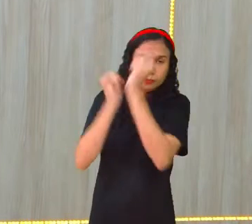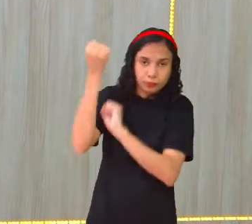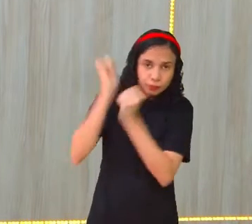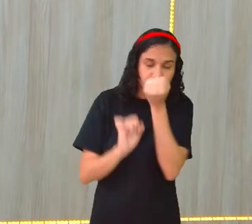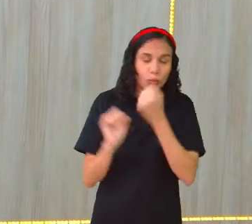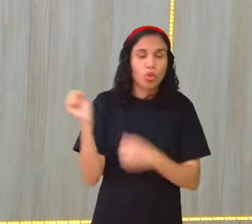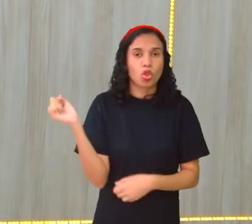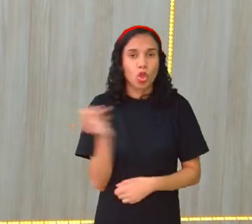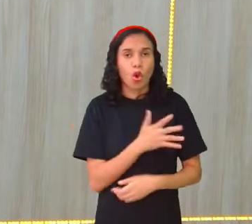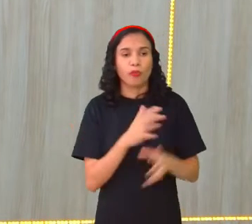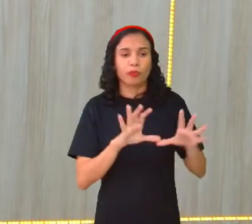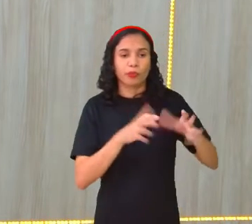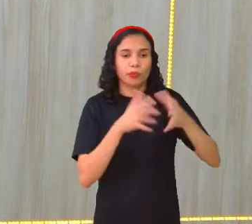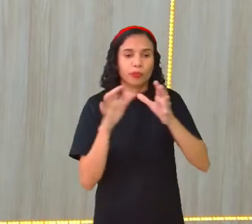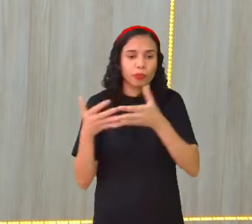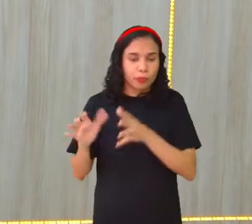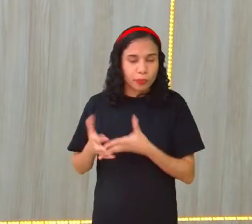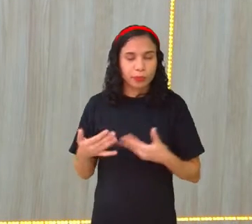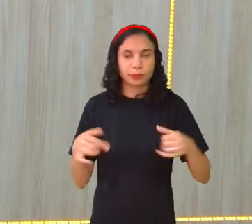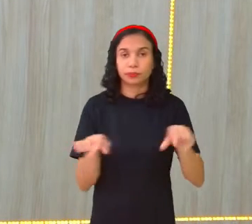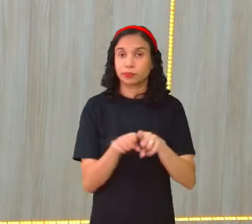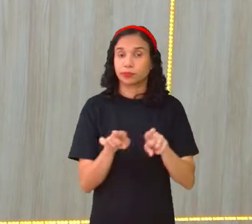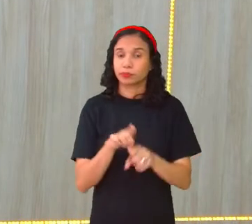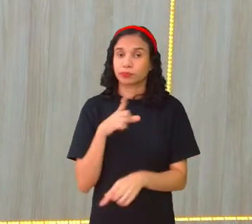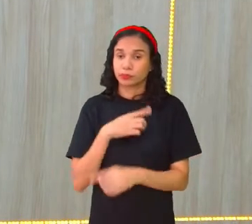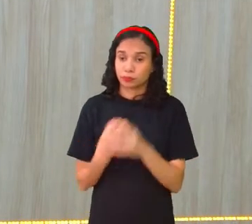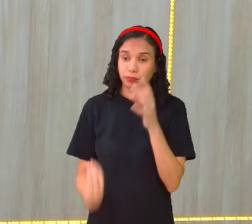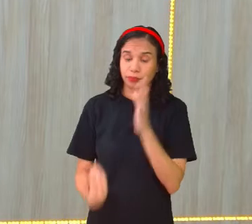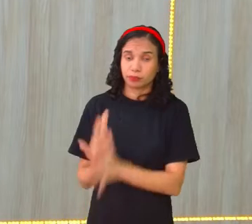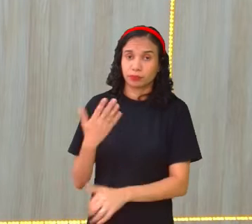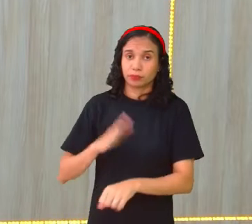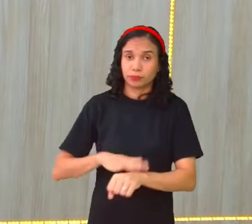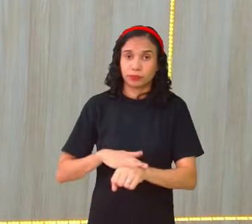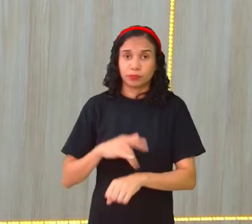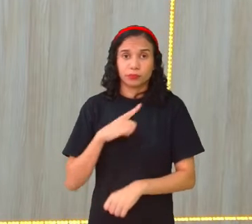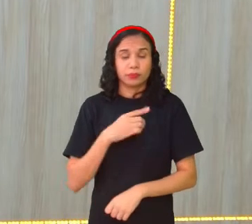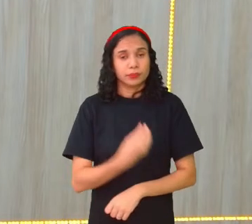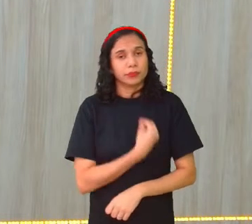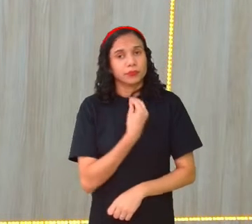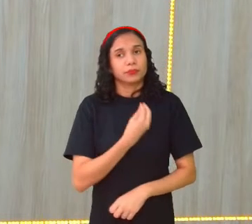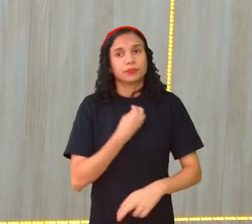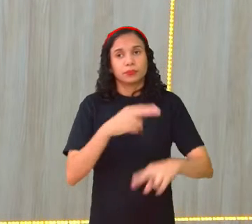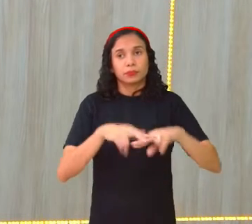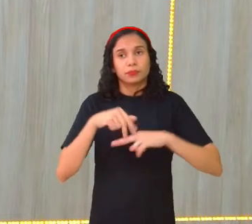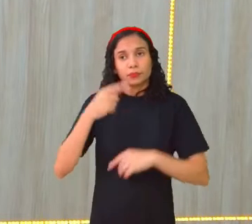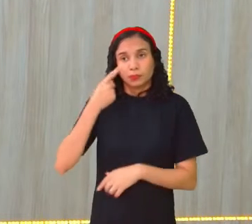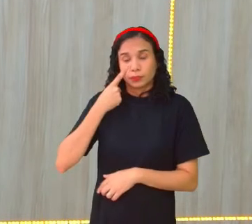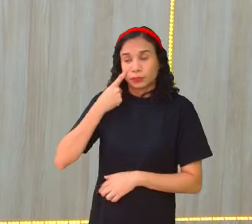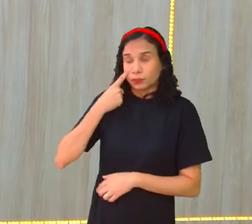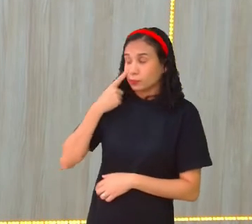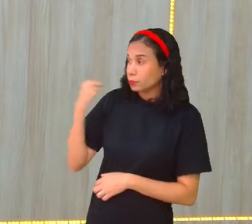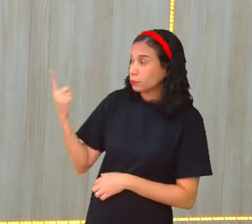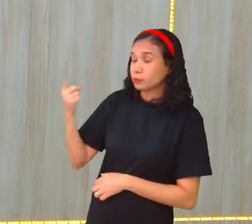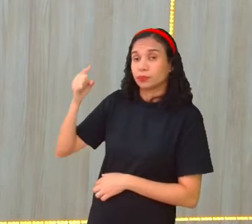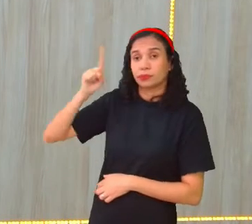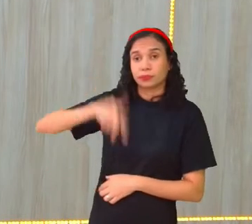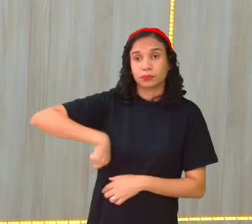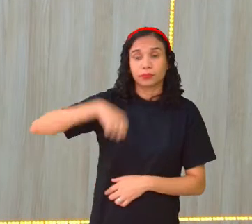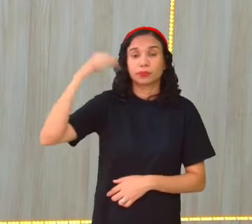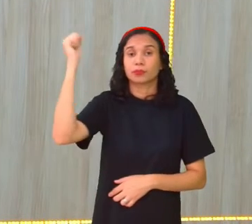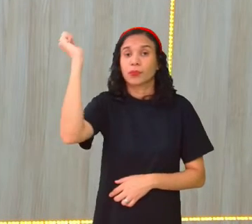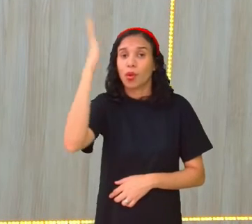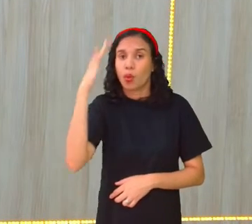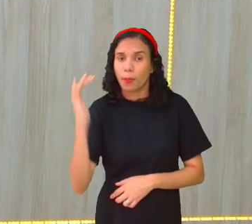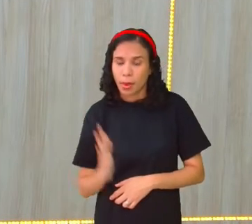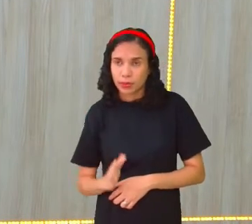de novas classes também, né, ali surgindo naquele momento. Então vejam só, coube ao Brasil,